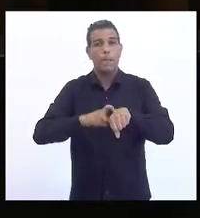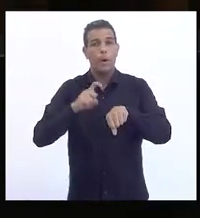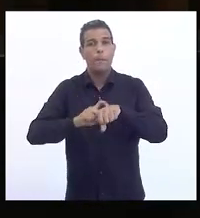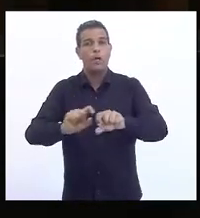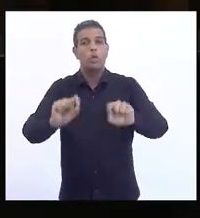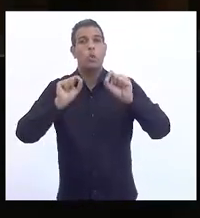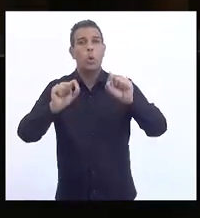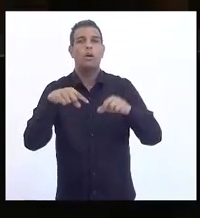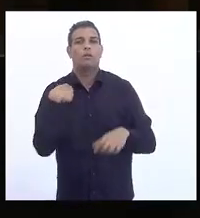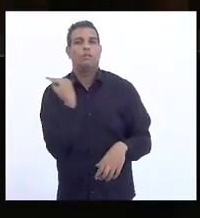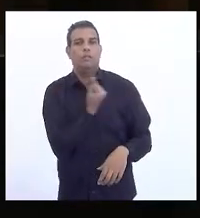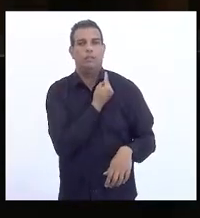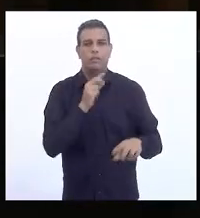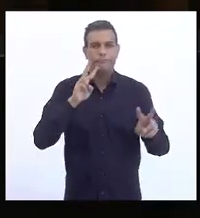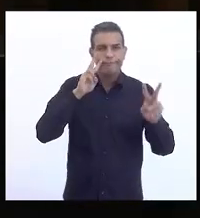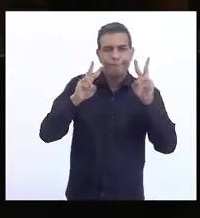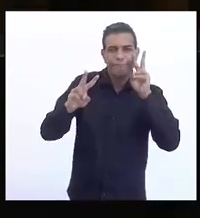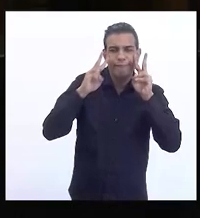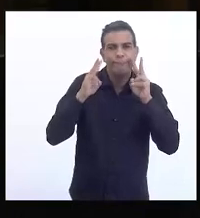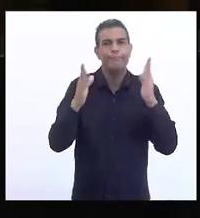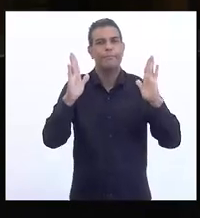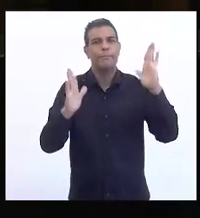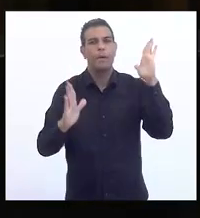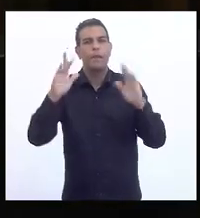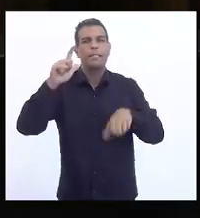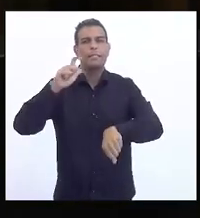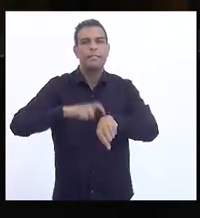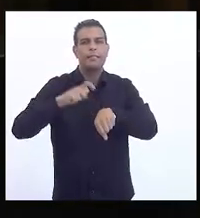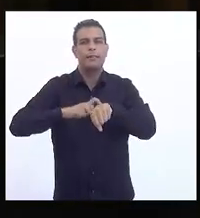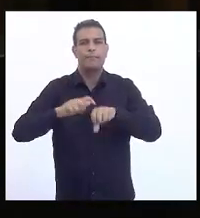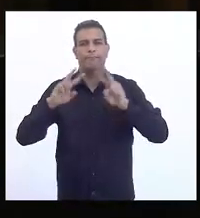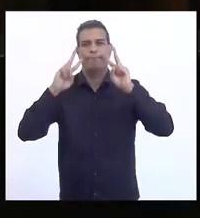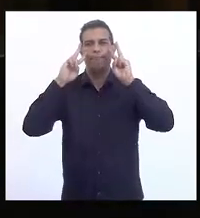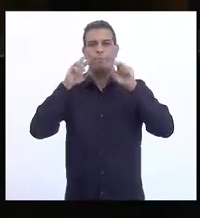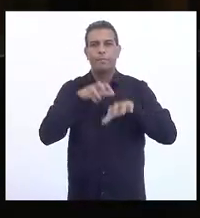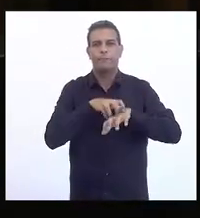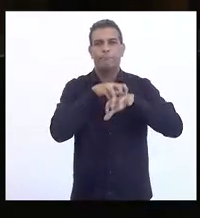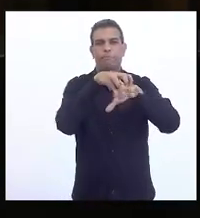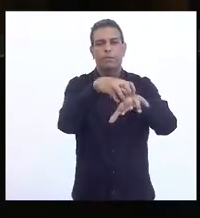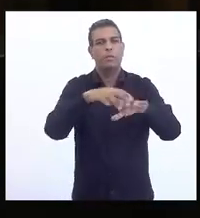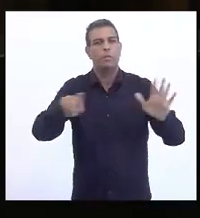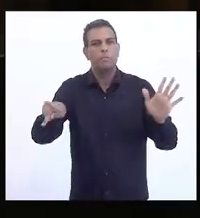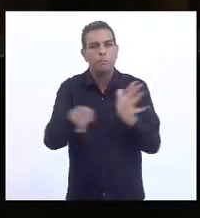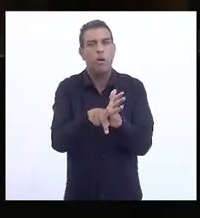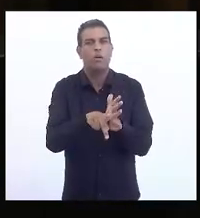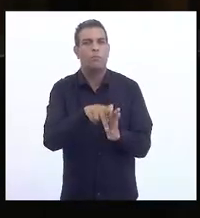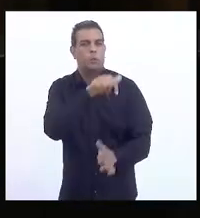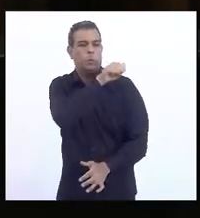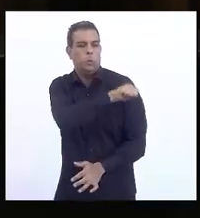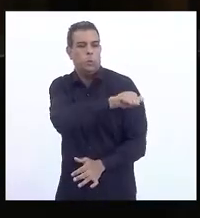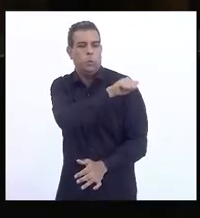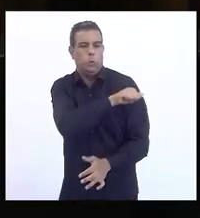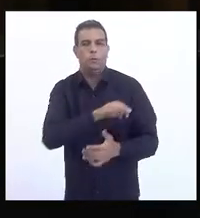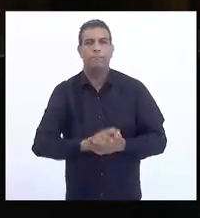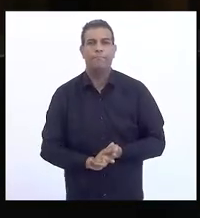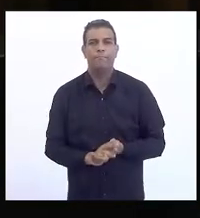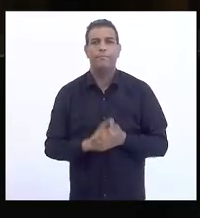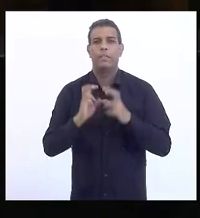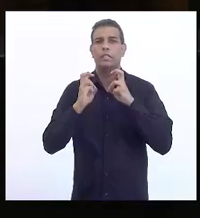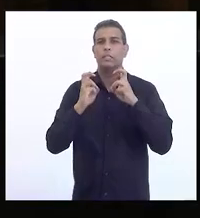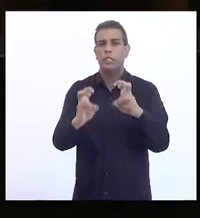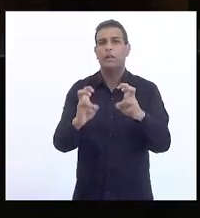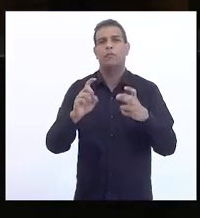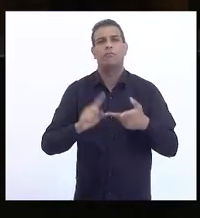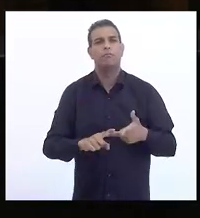Num momento onde a gente vê uma situação no transporte do Estado do Rio de Janeiro caótica, os trens,